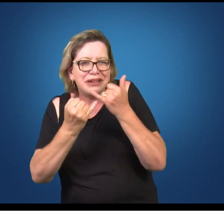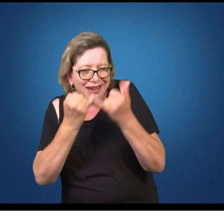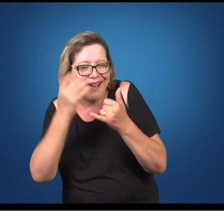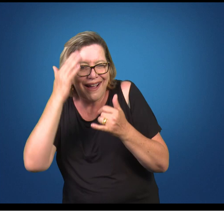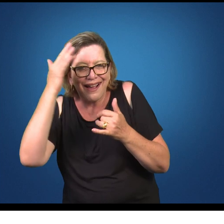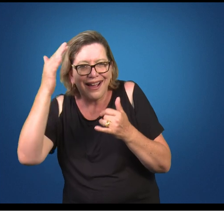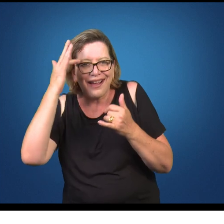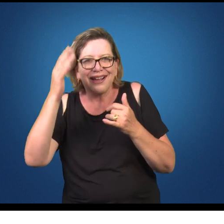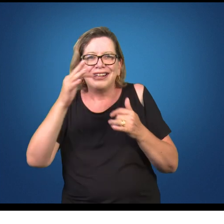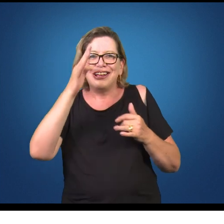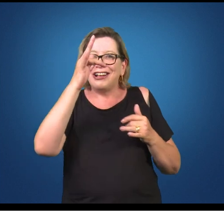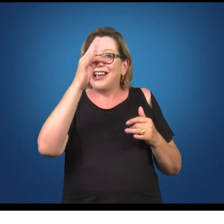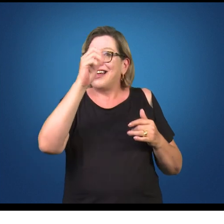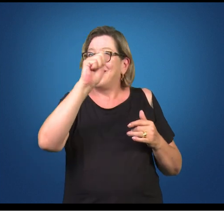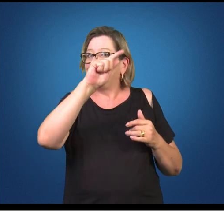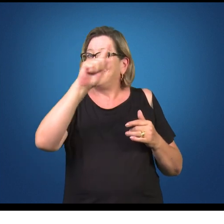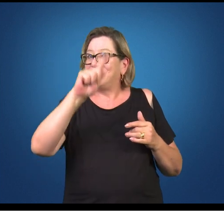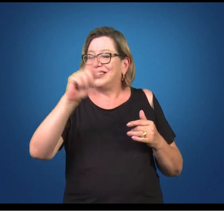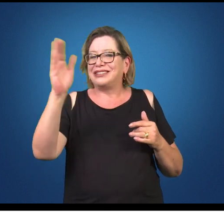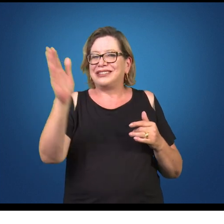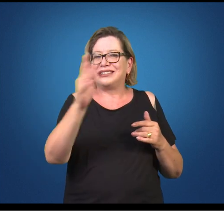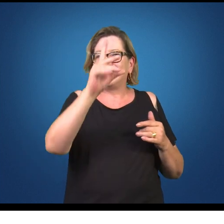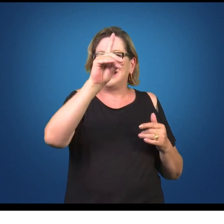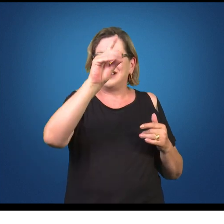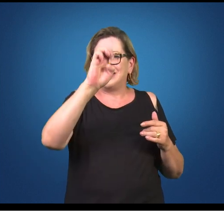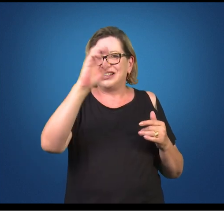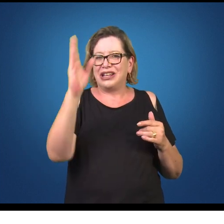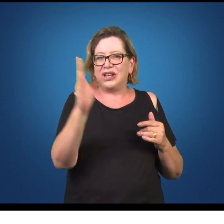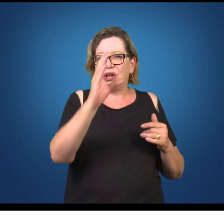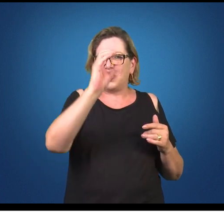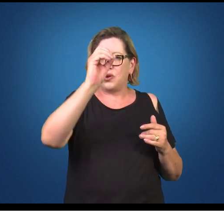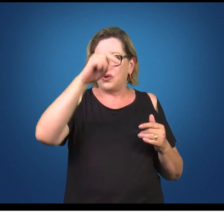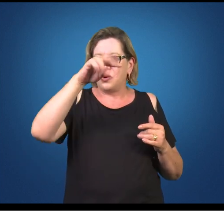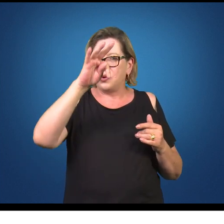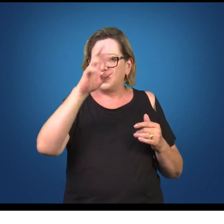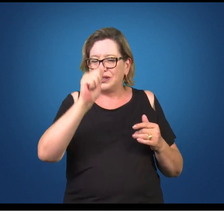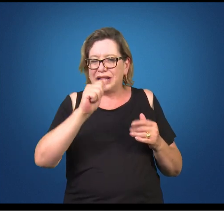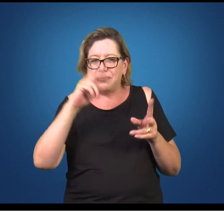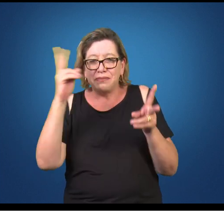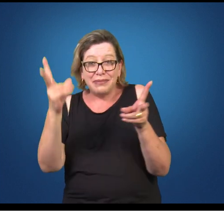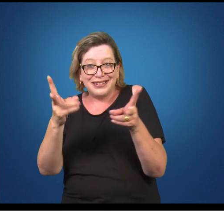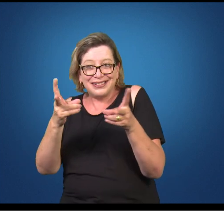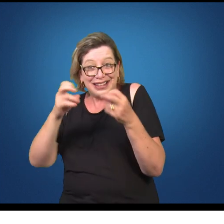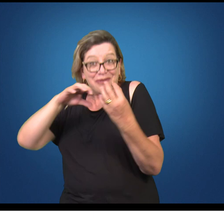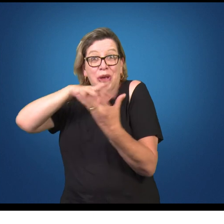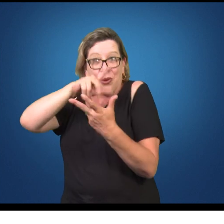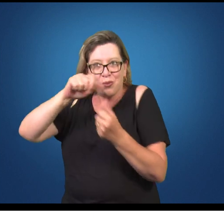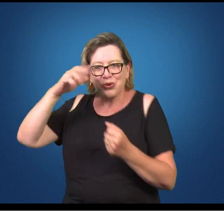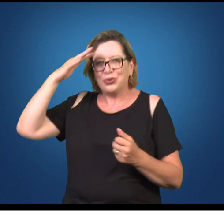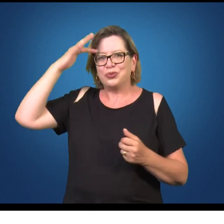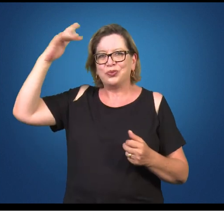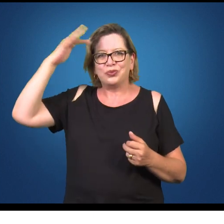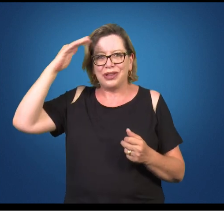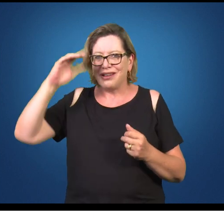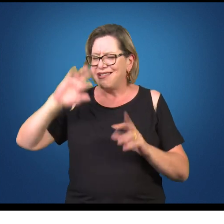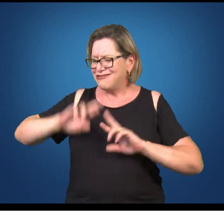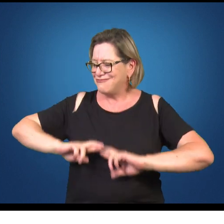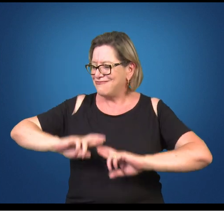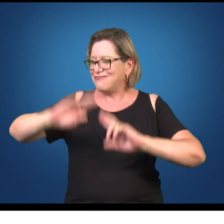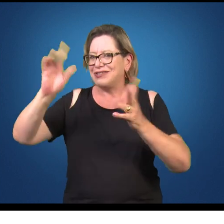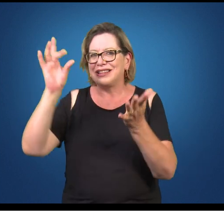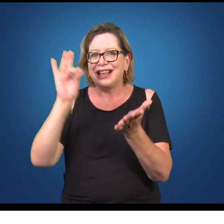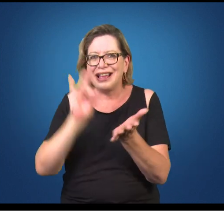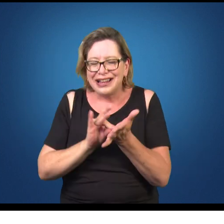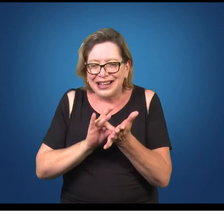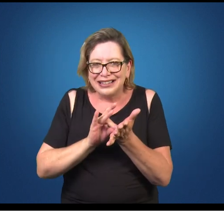conta mesmo, sim, e a perceber que aquilo ali é um mundo de fantasia, sim, que não é diferente de uma realidade. Ela começa